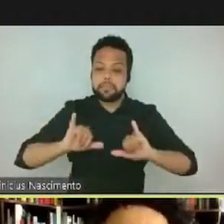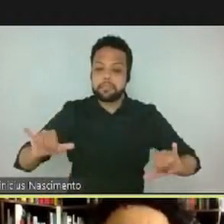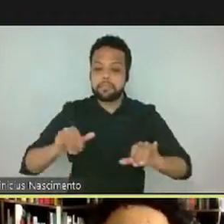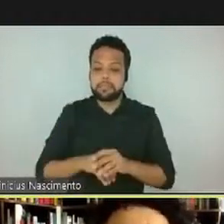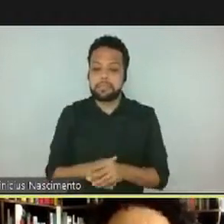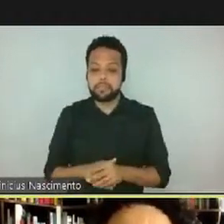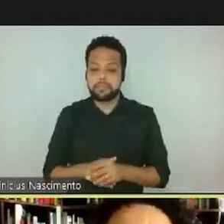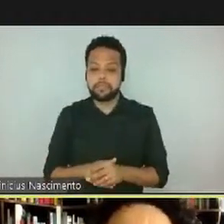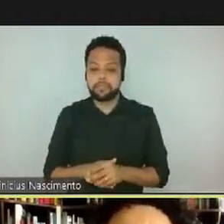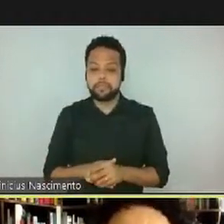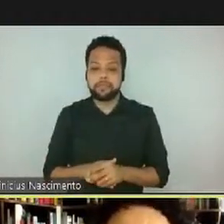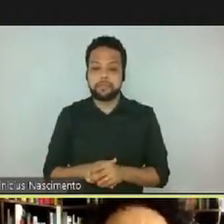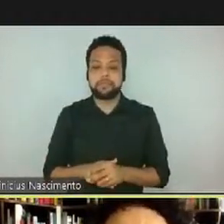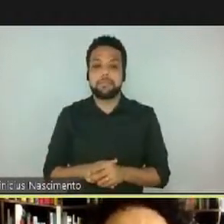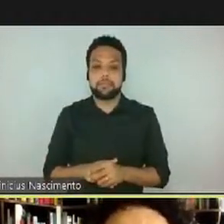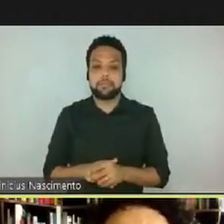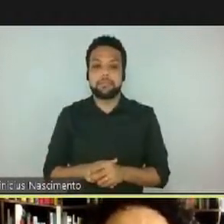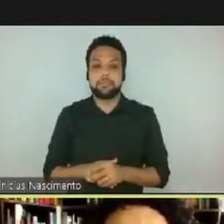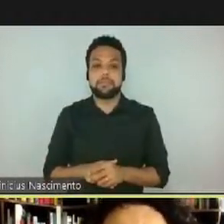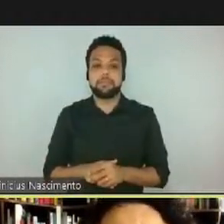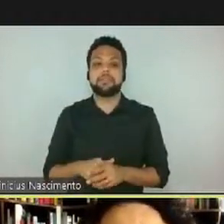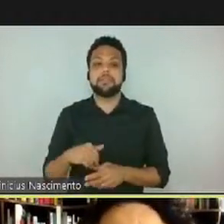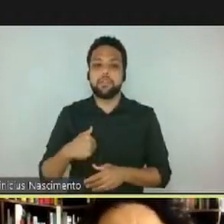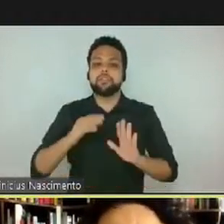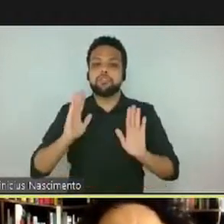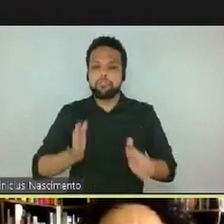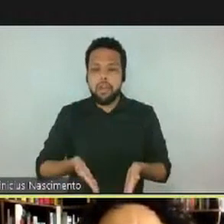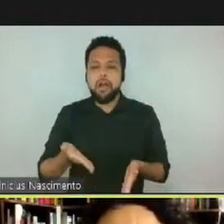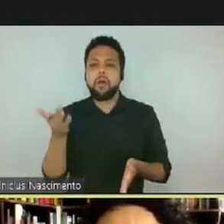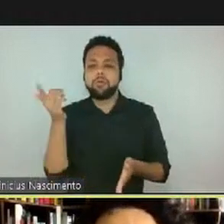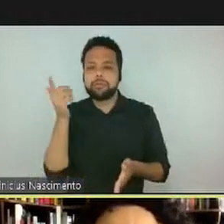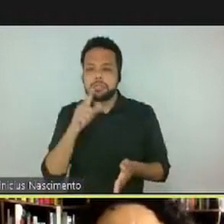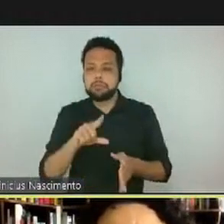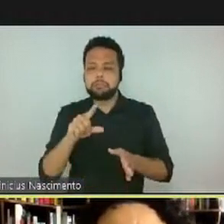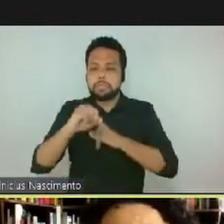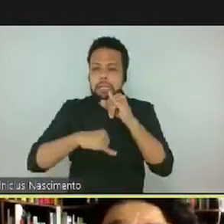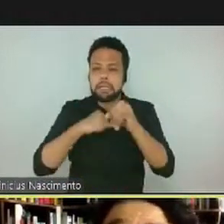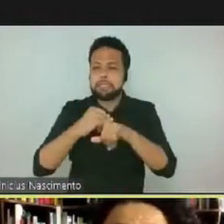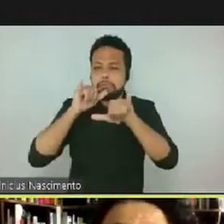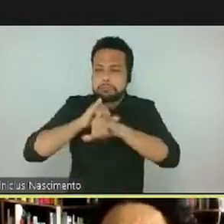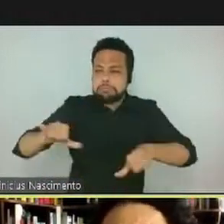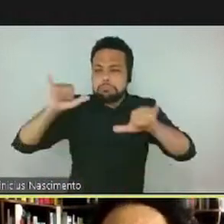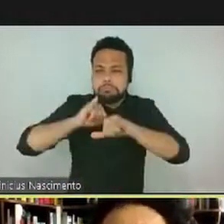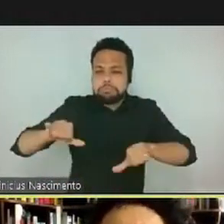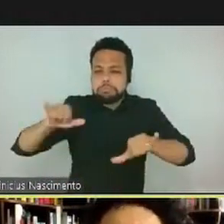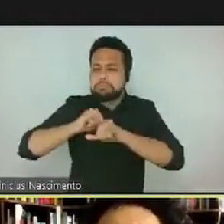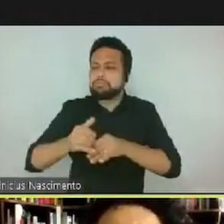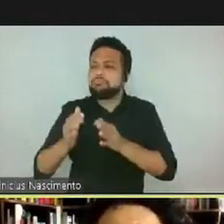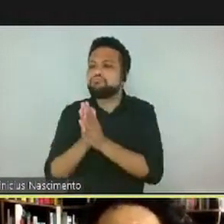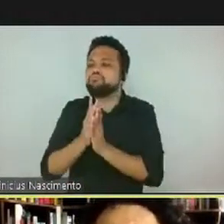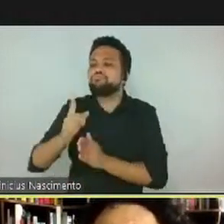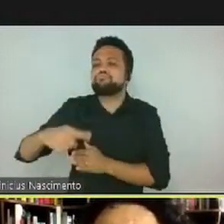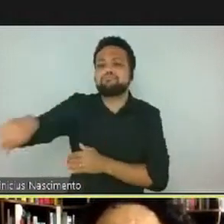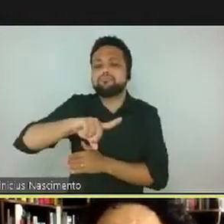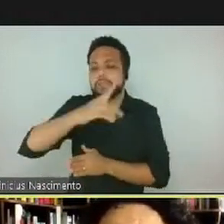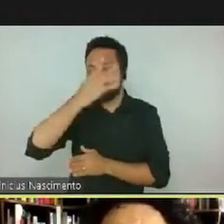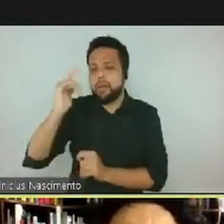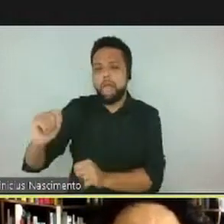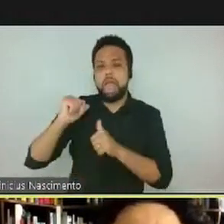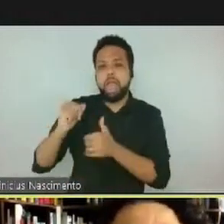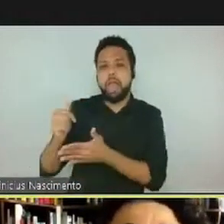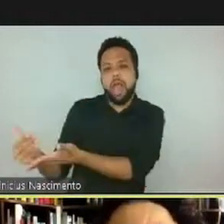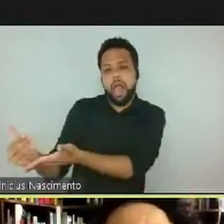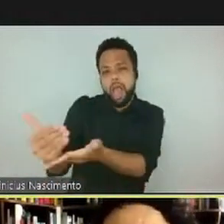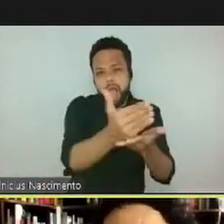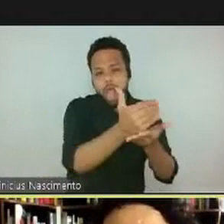campanha de crowdfunding nas redes sociais e nós tivemos a participação de 39 doadores e conseguimos